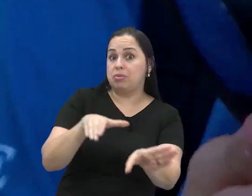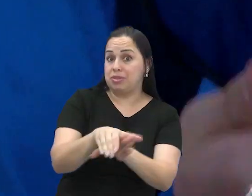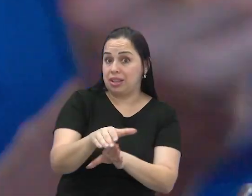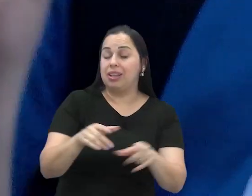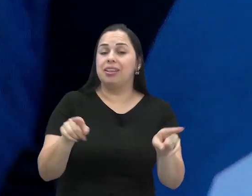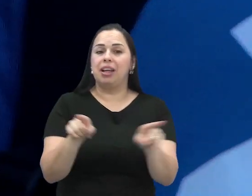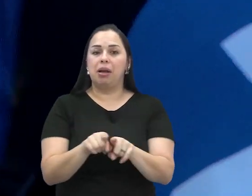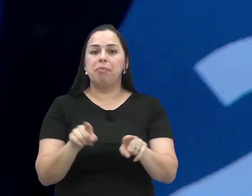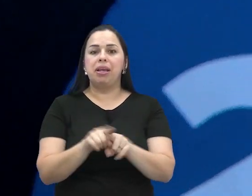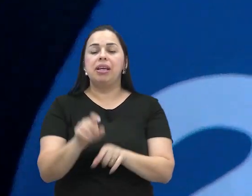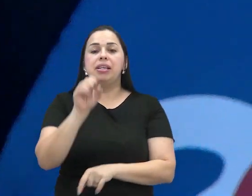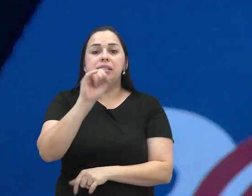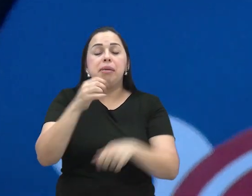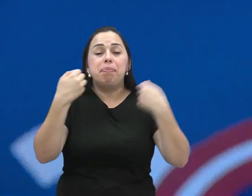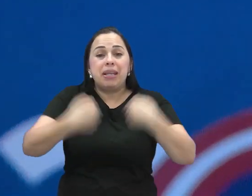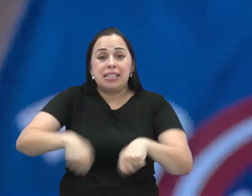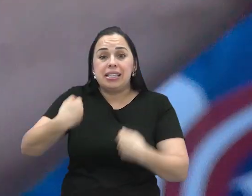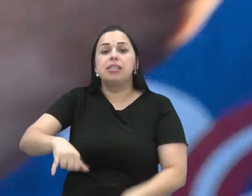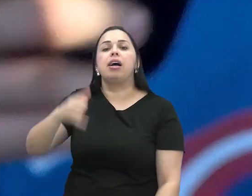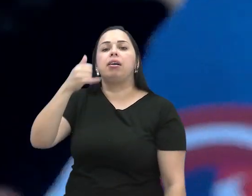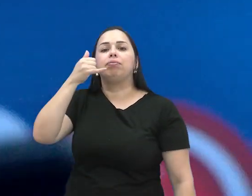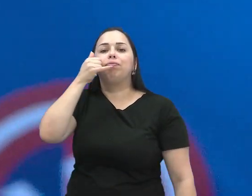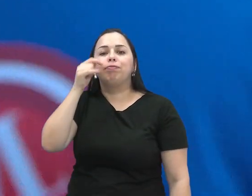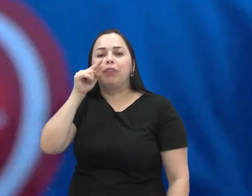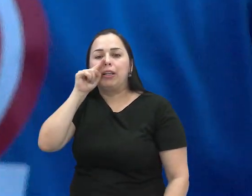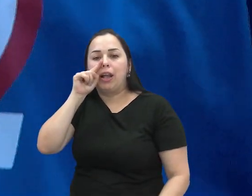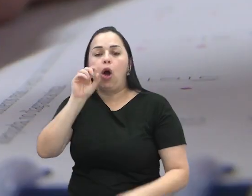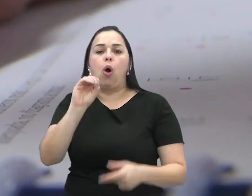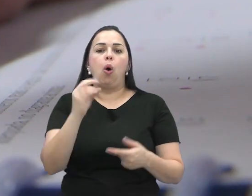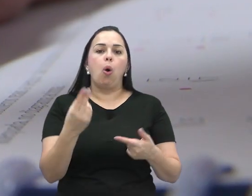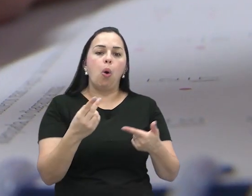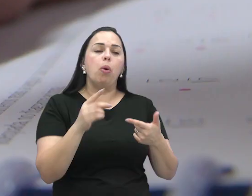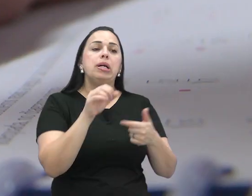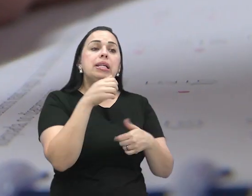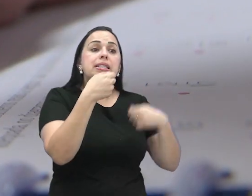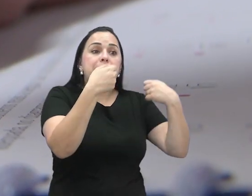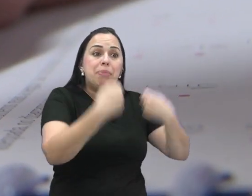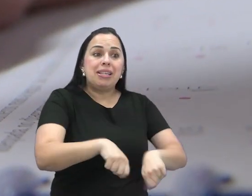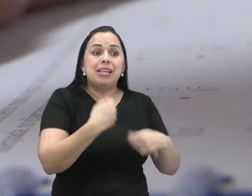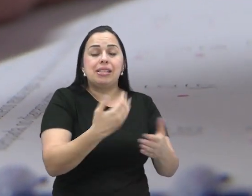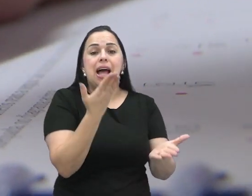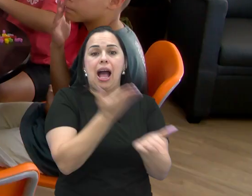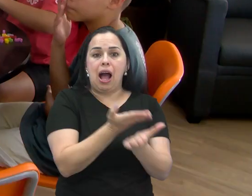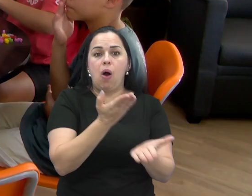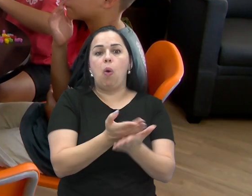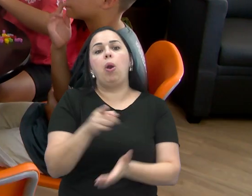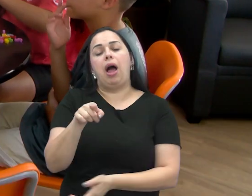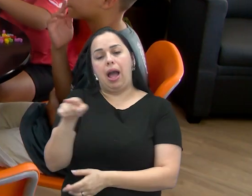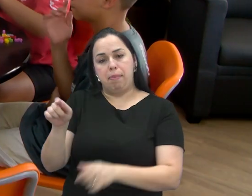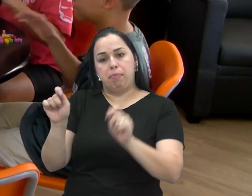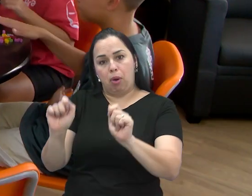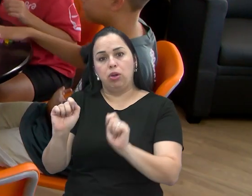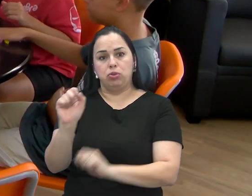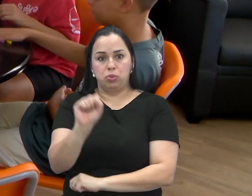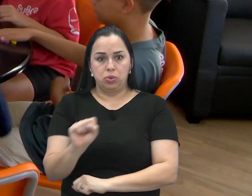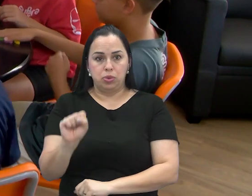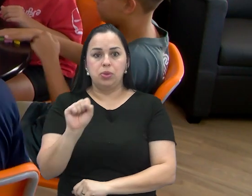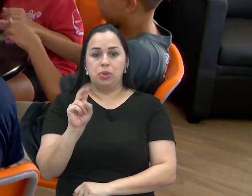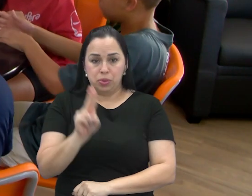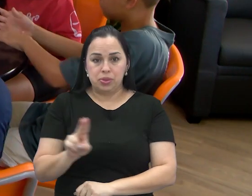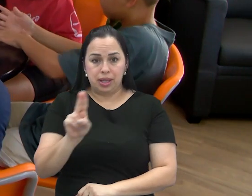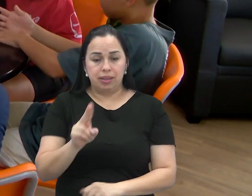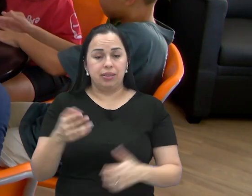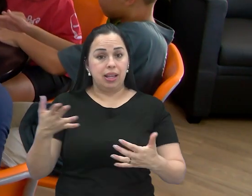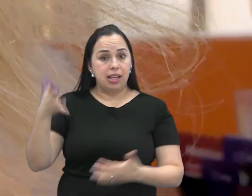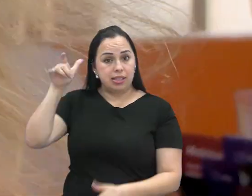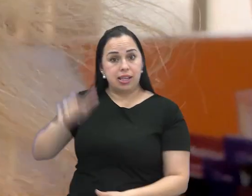utilização apenas em situações de perigo, necessidade ou para fins pedagógicos. Essa especialista em ginástica